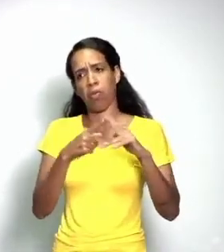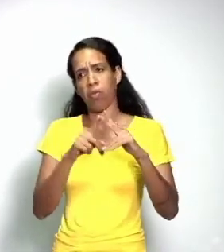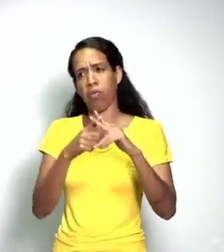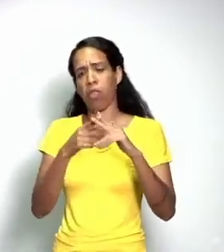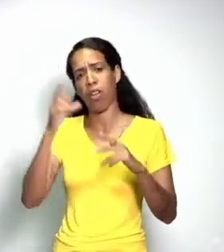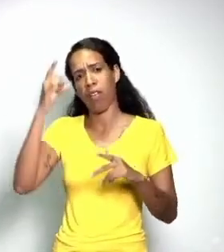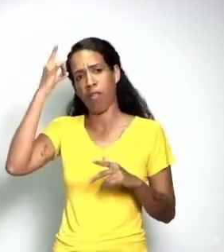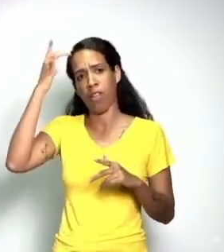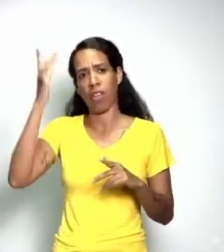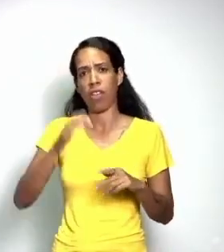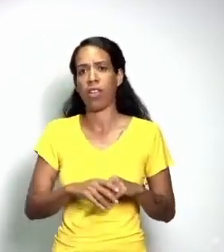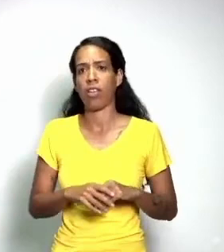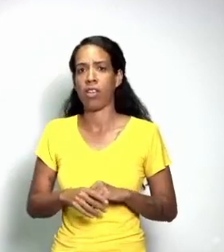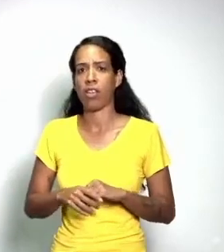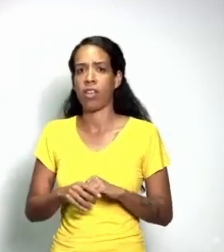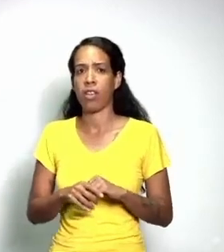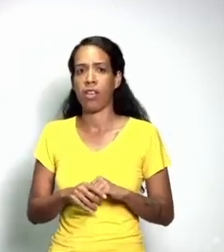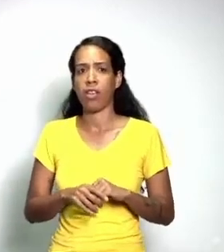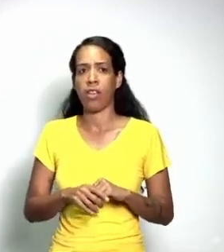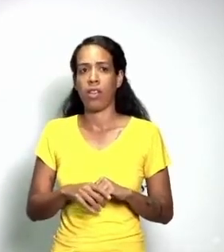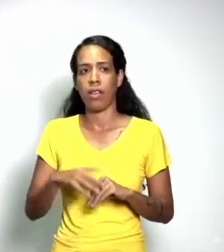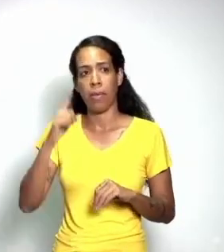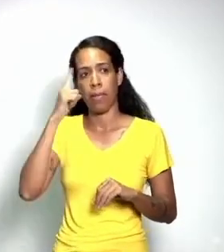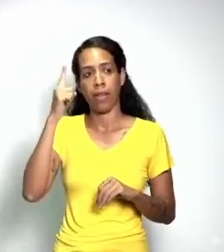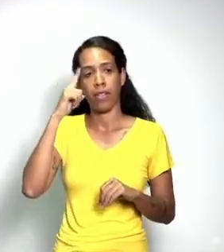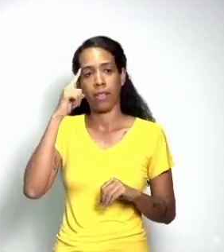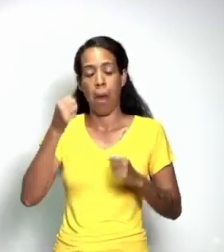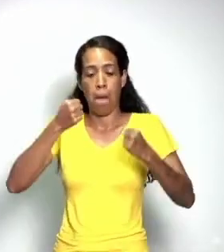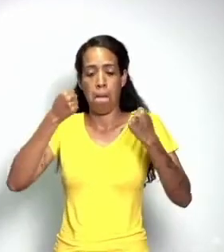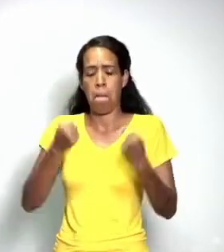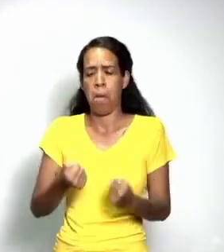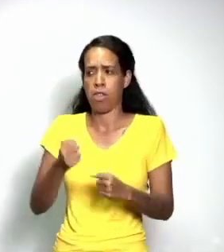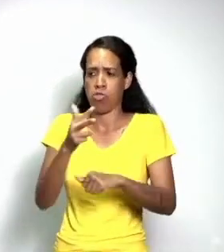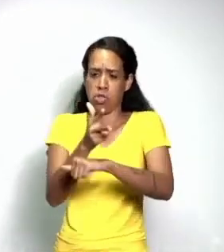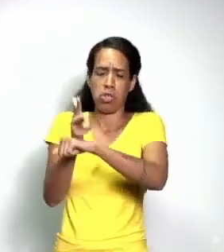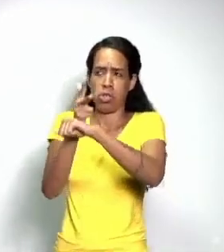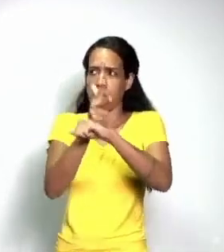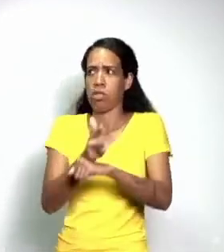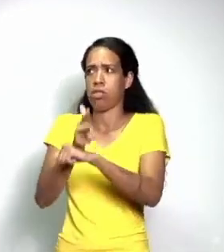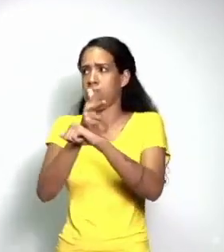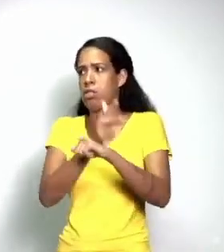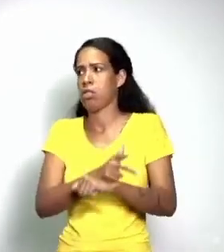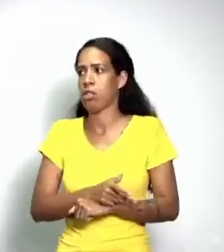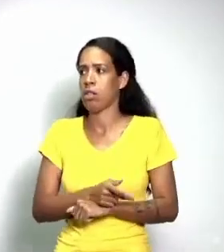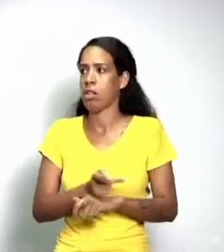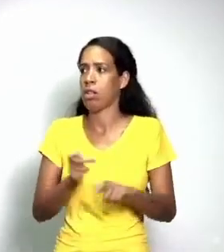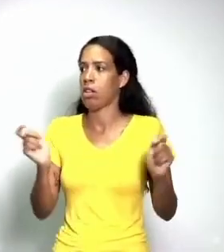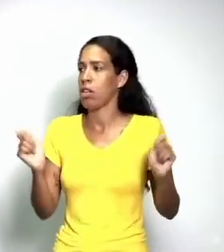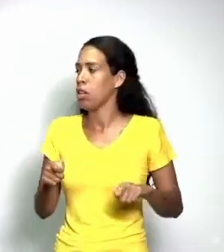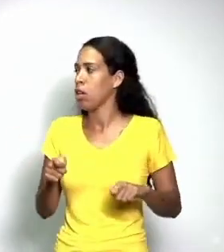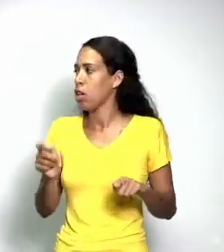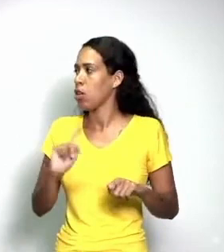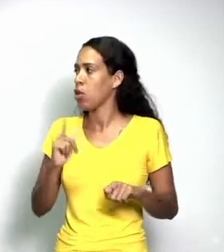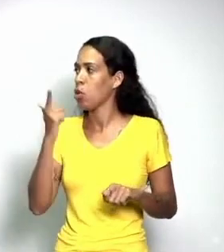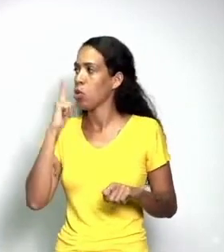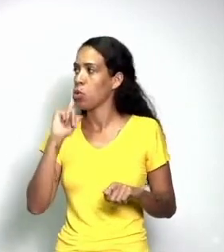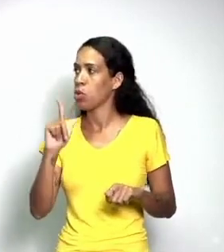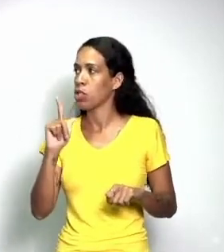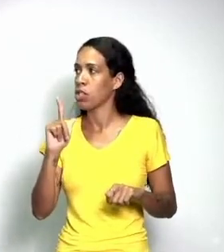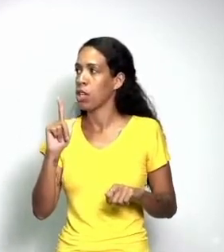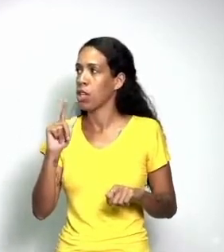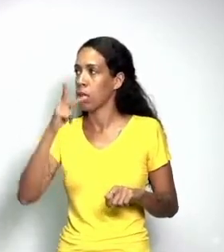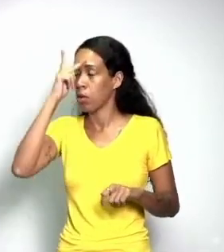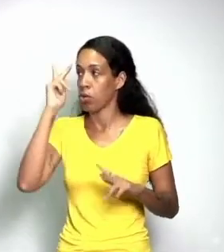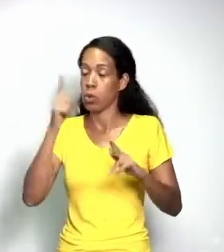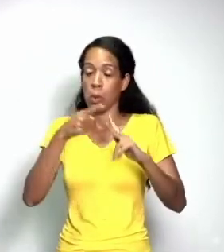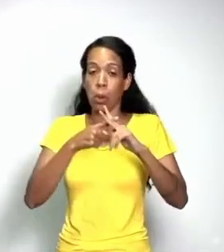que facilitam, inclusive, pensar que esse peso de câmera... ele pode não ser sustentado pela pessoa que está operando.